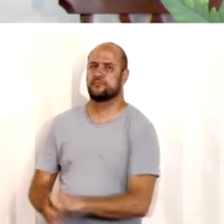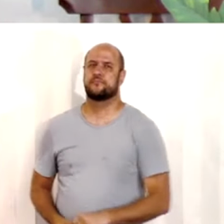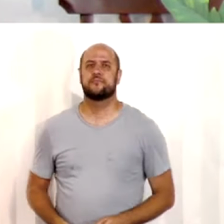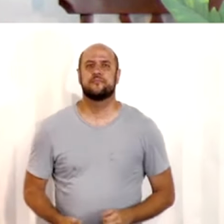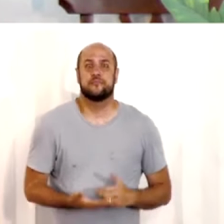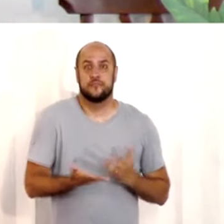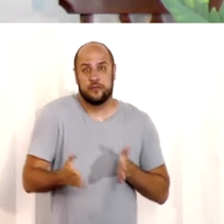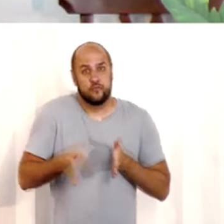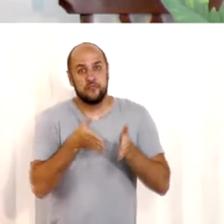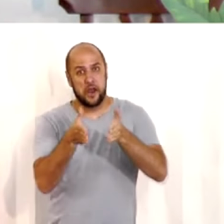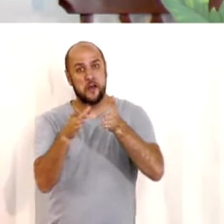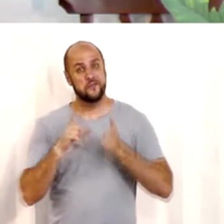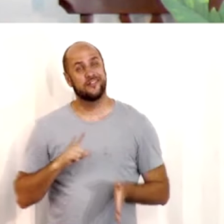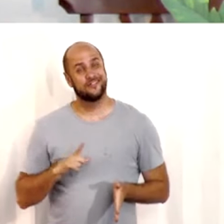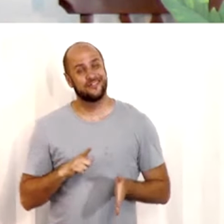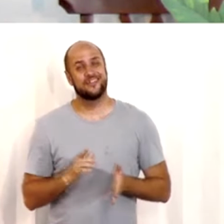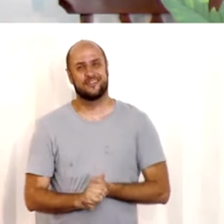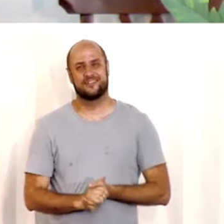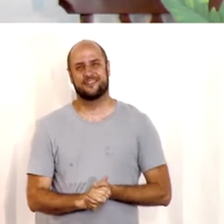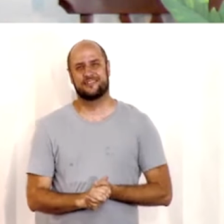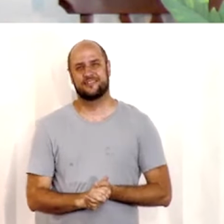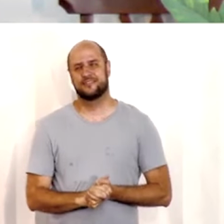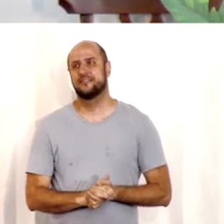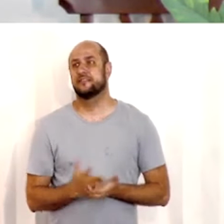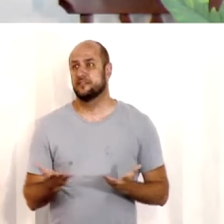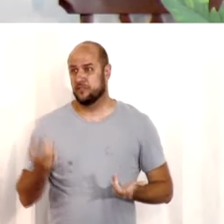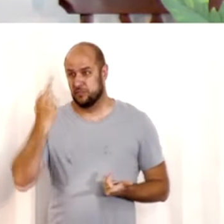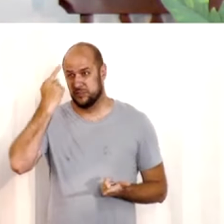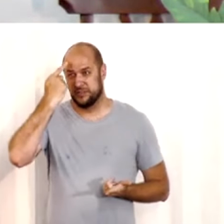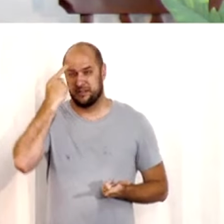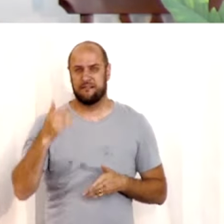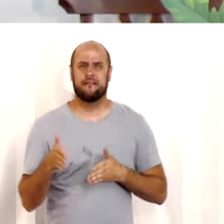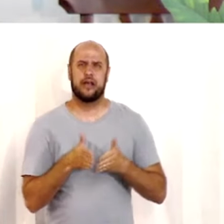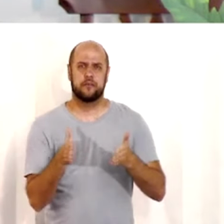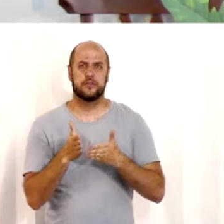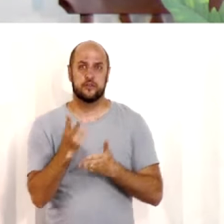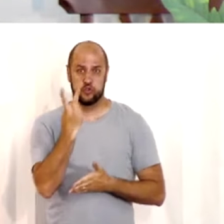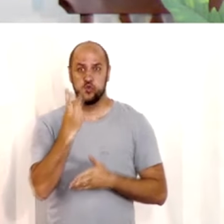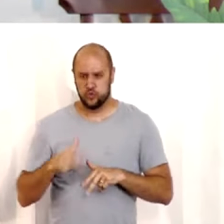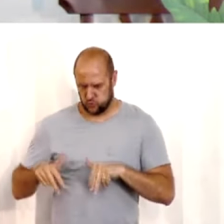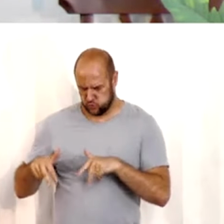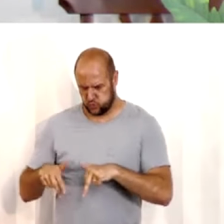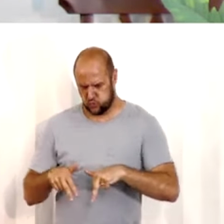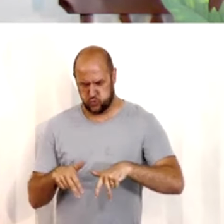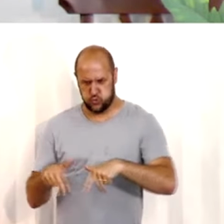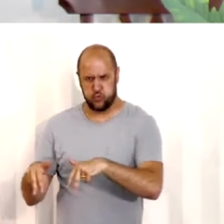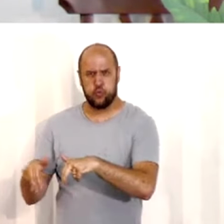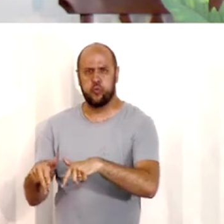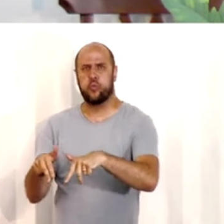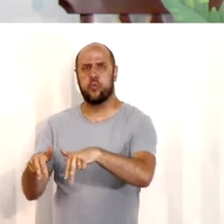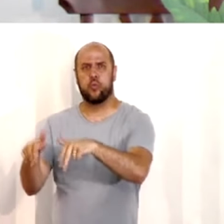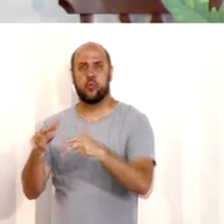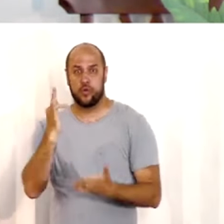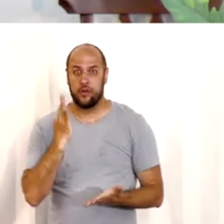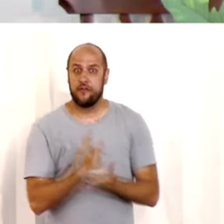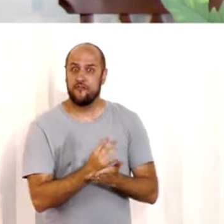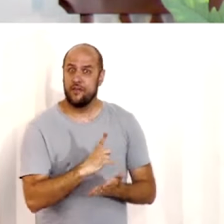então vamos. Você não tem ideia do que é, mas vamos então, Ruth. Talvez sem entender a fé de Ruth.